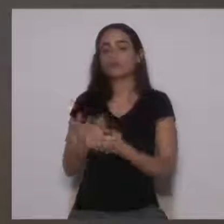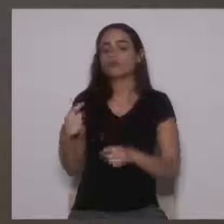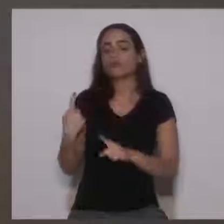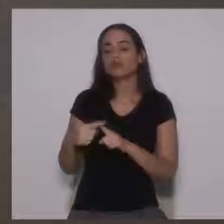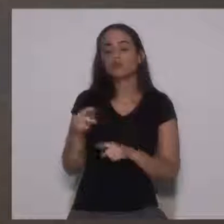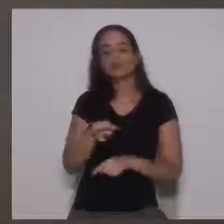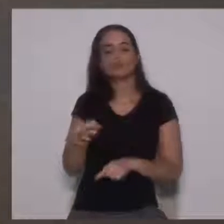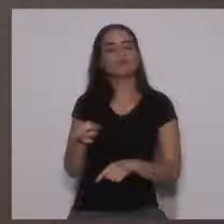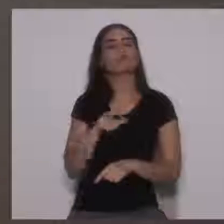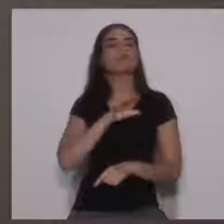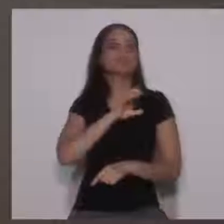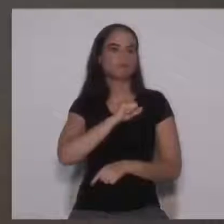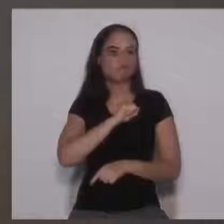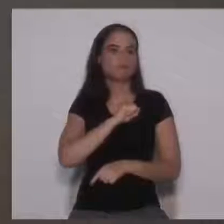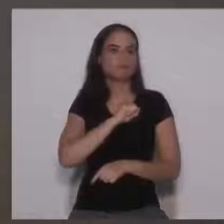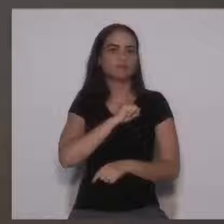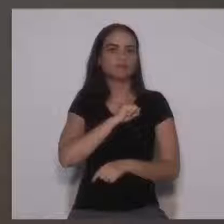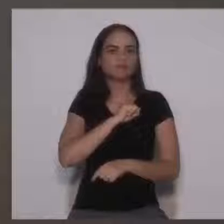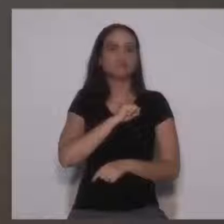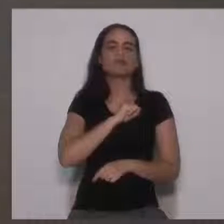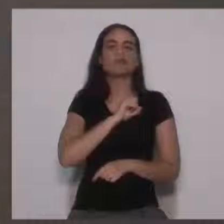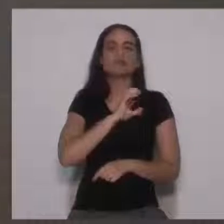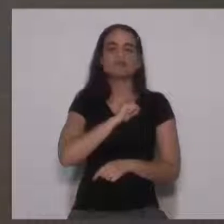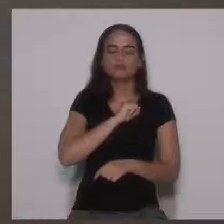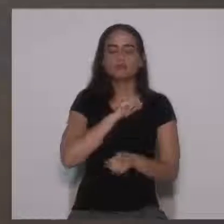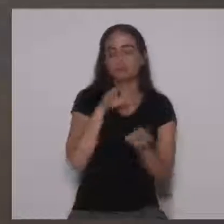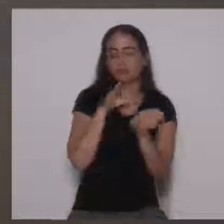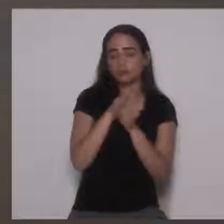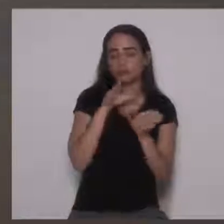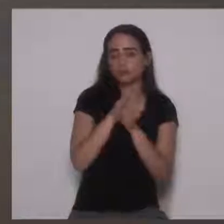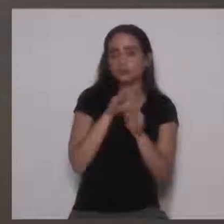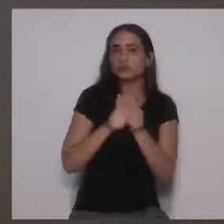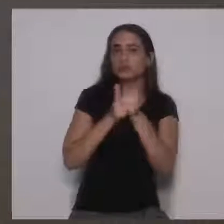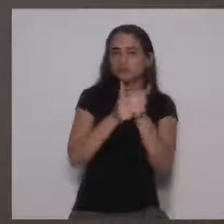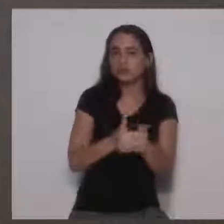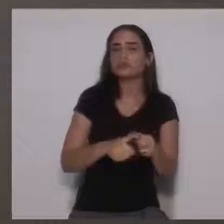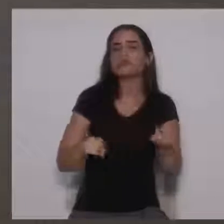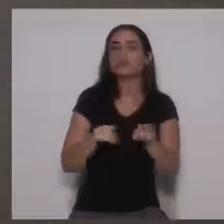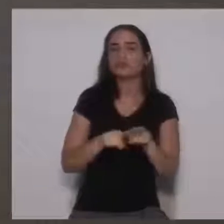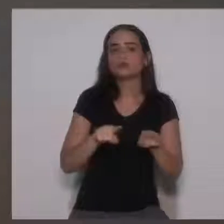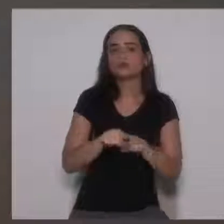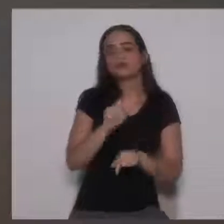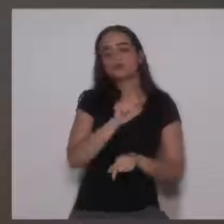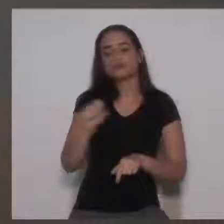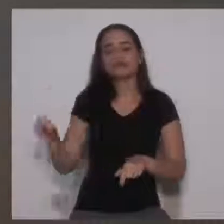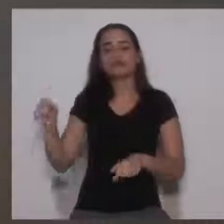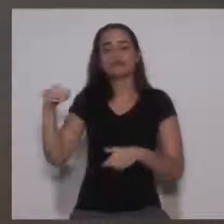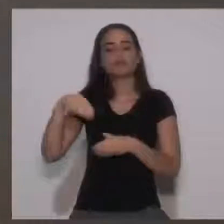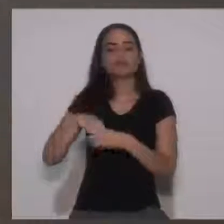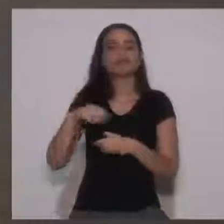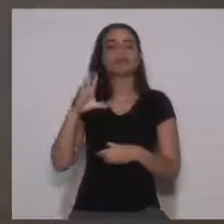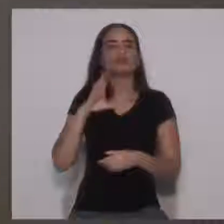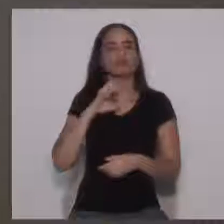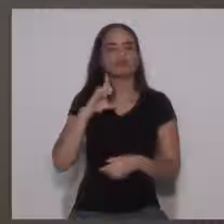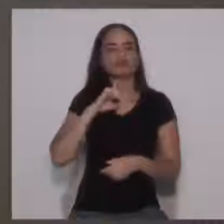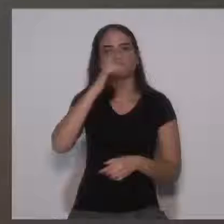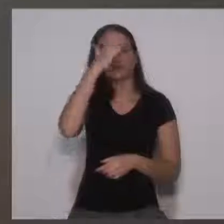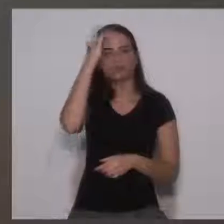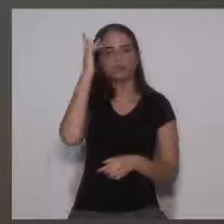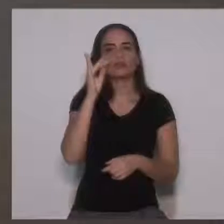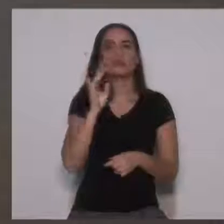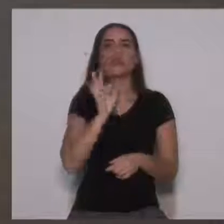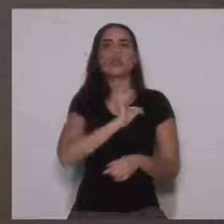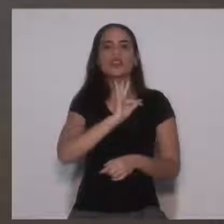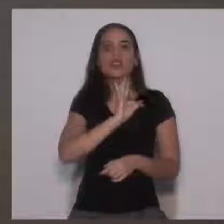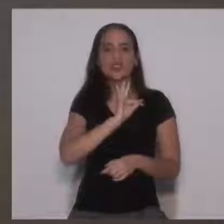de não só prestigiar os conselhos, mas também lá tem muitos técnicos. Lá a gente conhece realmente o